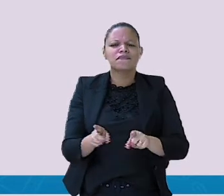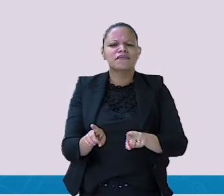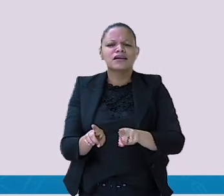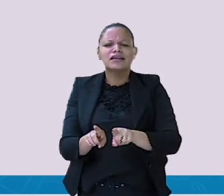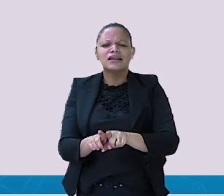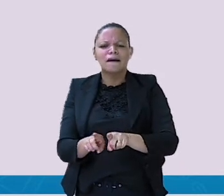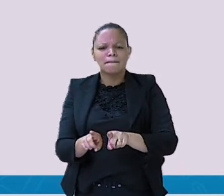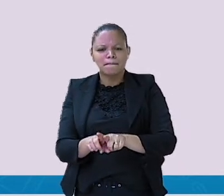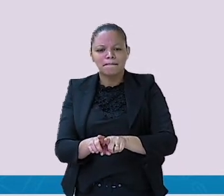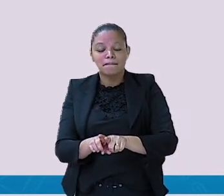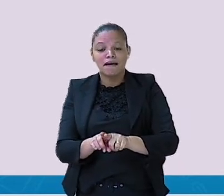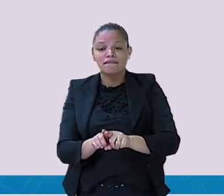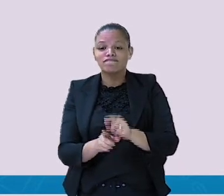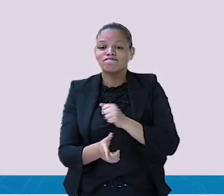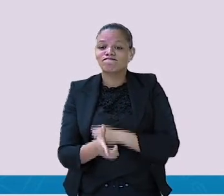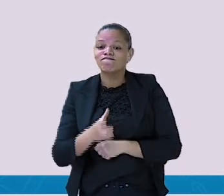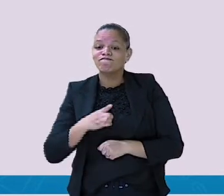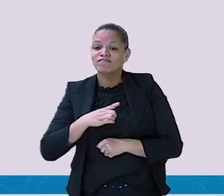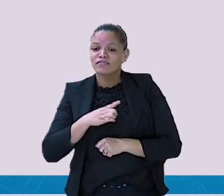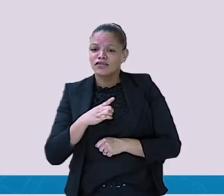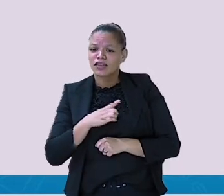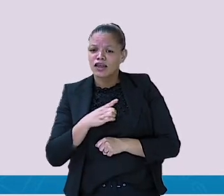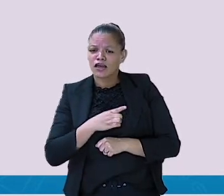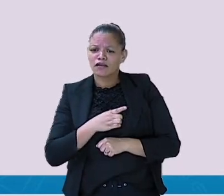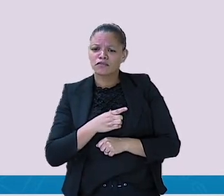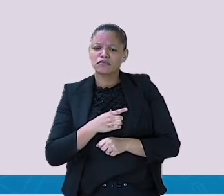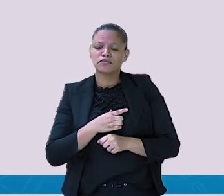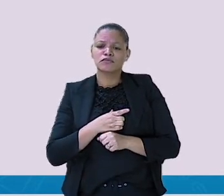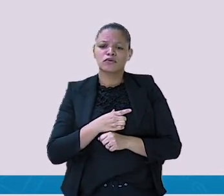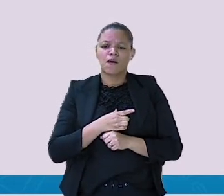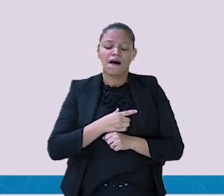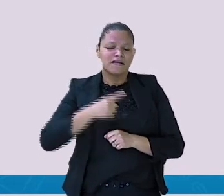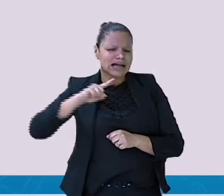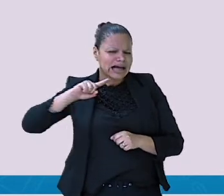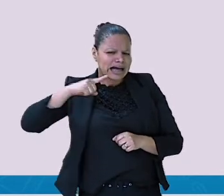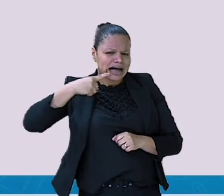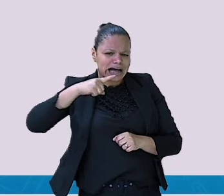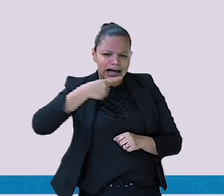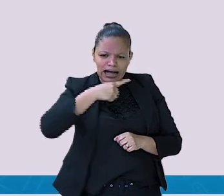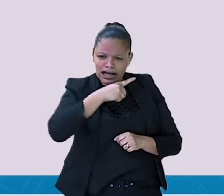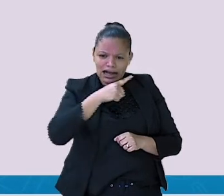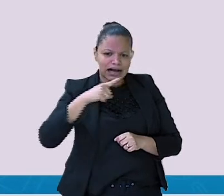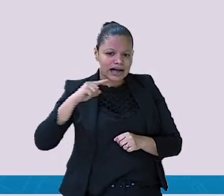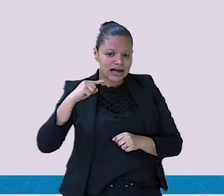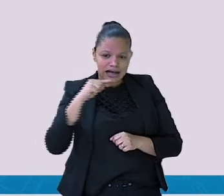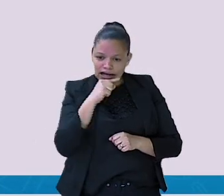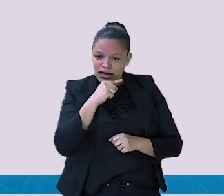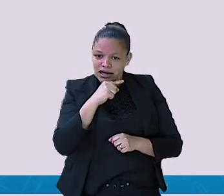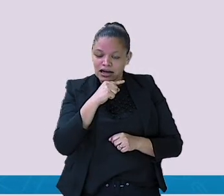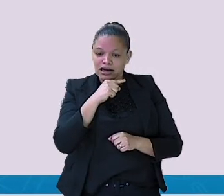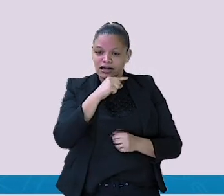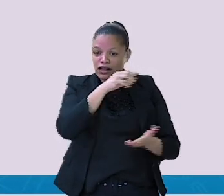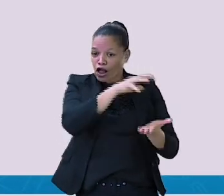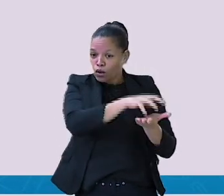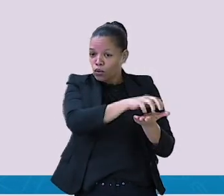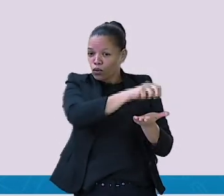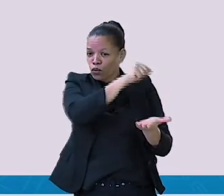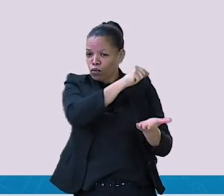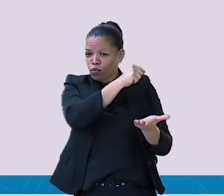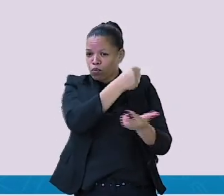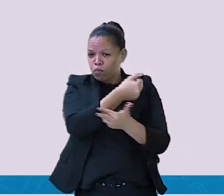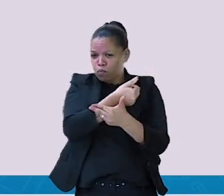açúcar, né? Ou seja, a cana-de-açúcar como matéria-prima para fazer outros produtos. Vamos ver aqui nessa